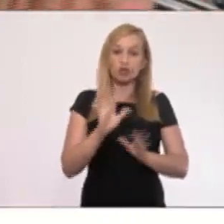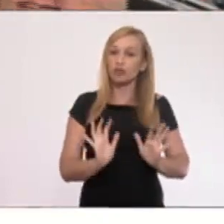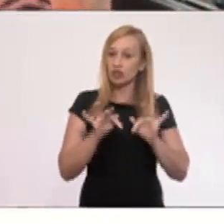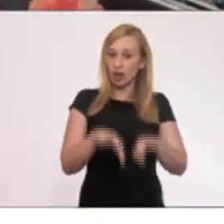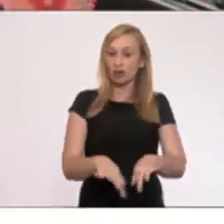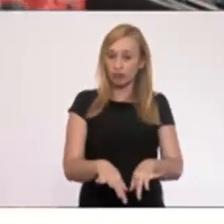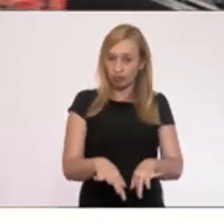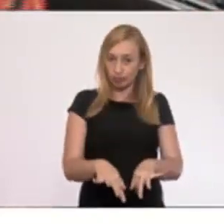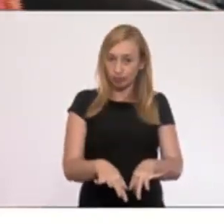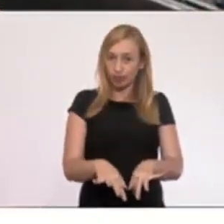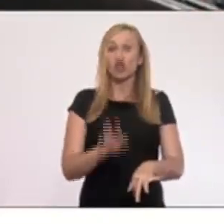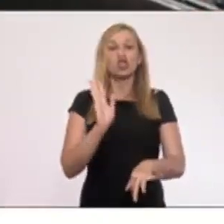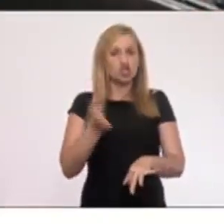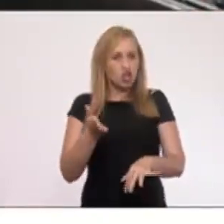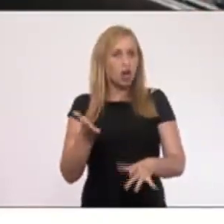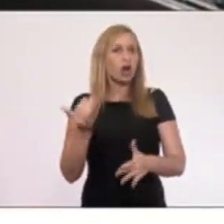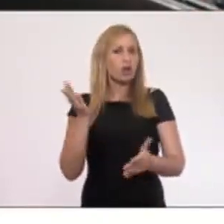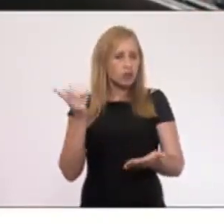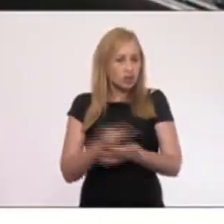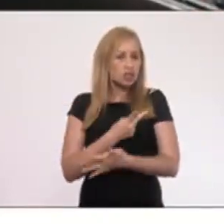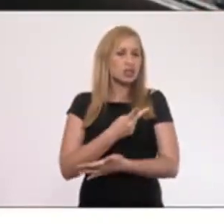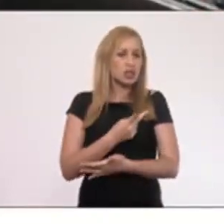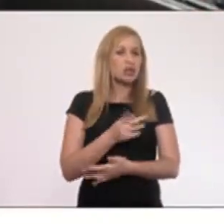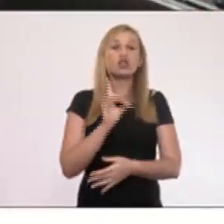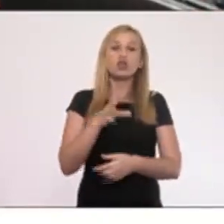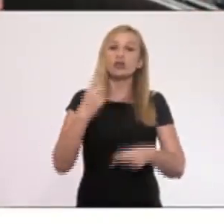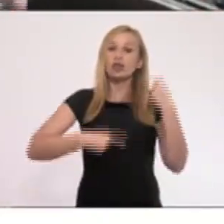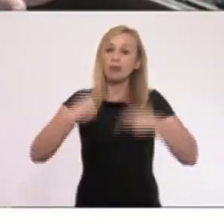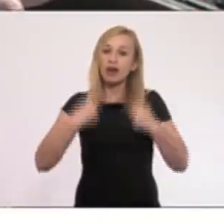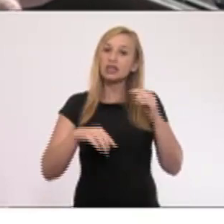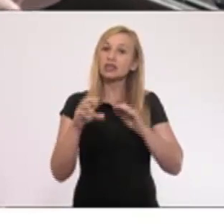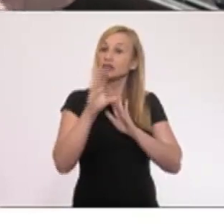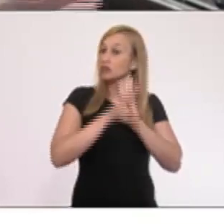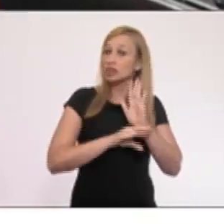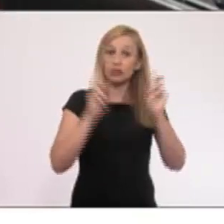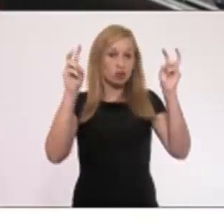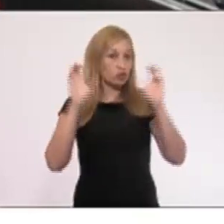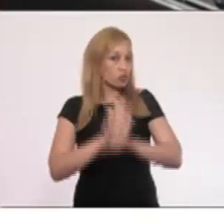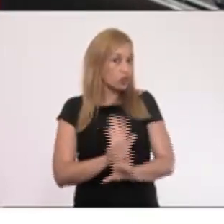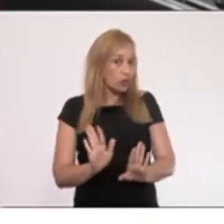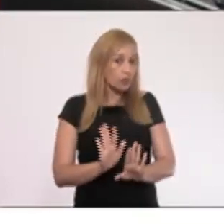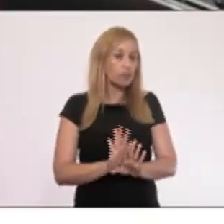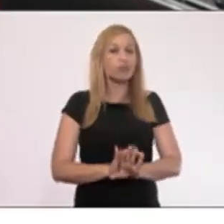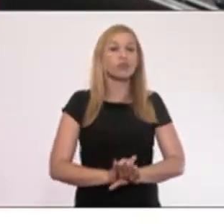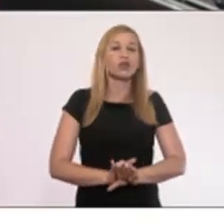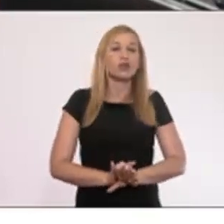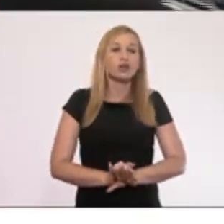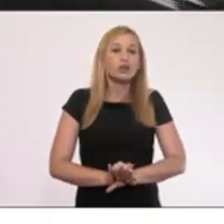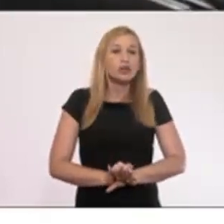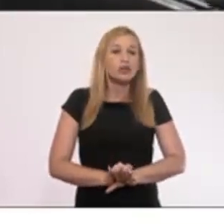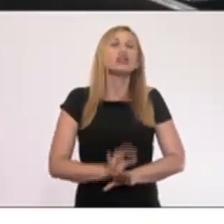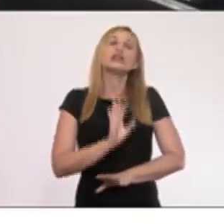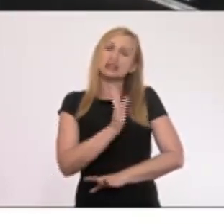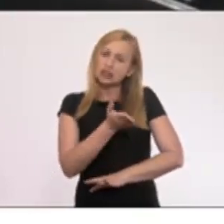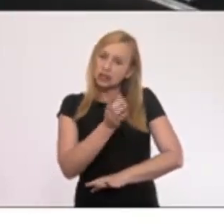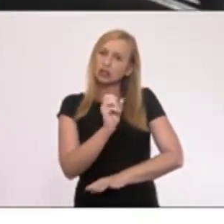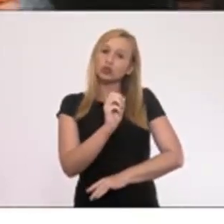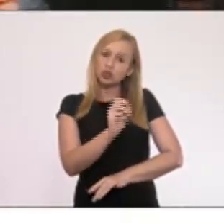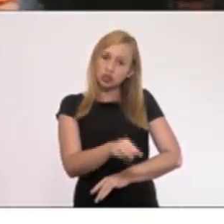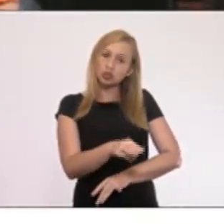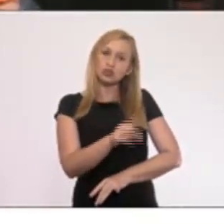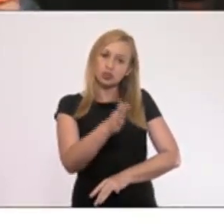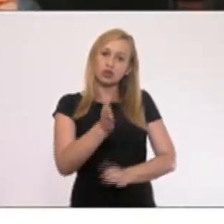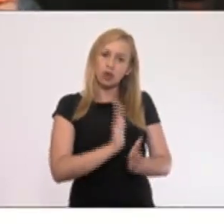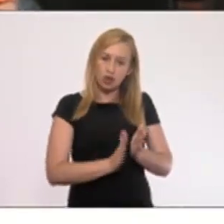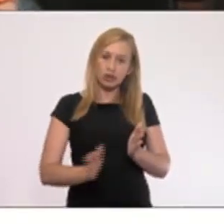pela constitucionalidade já aconteceu, e aqui o debate é sobre as emendas. Portanto, eu não mudarei o voto. Essa é a minha questão. A questão